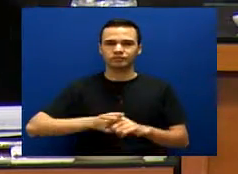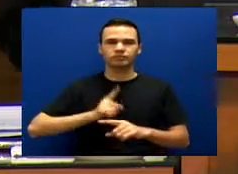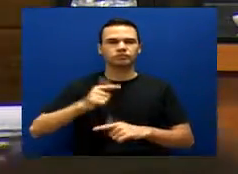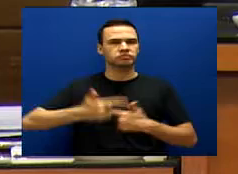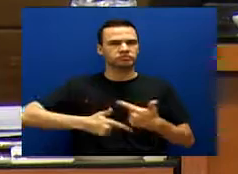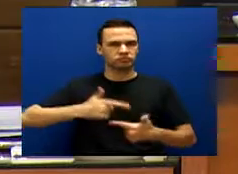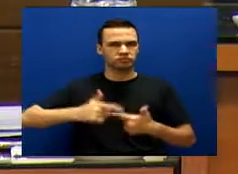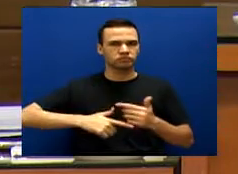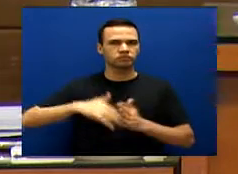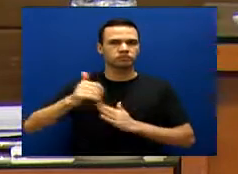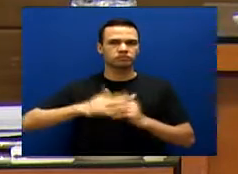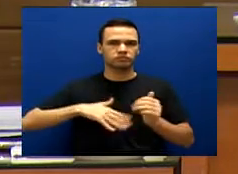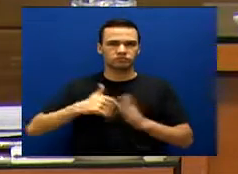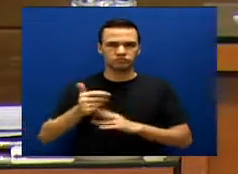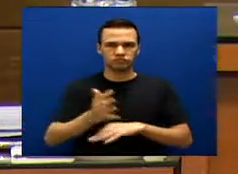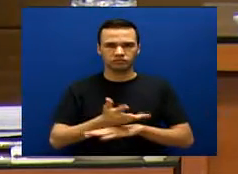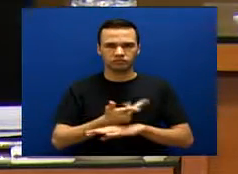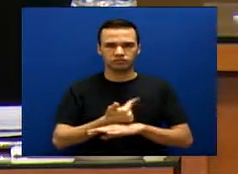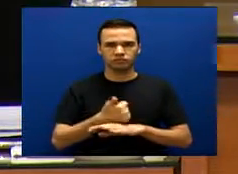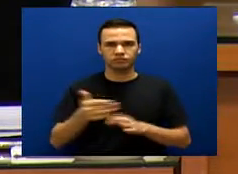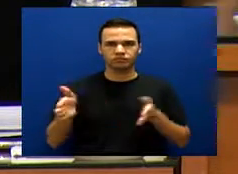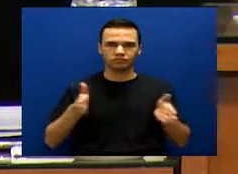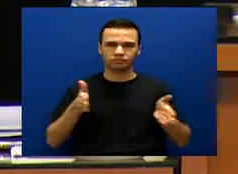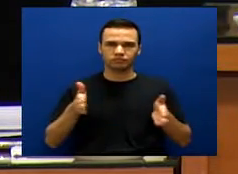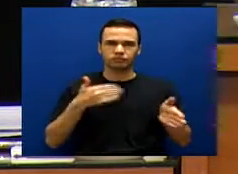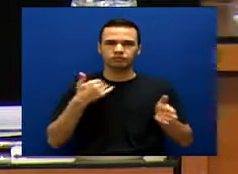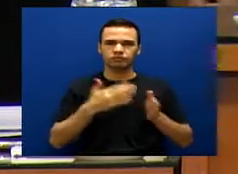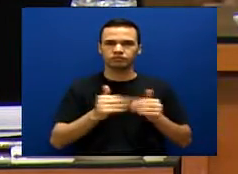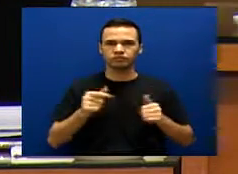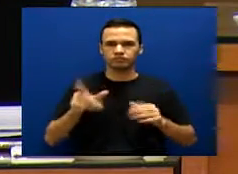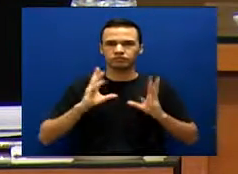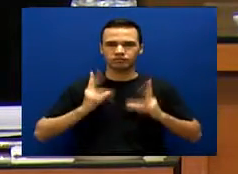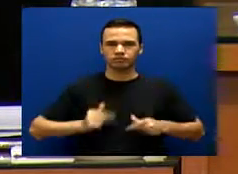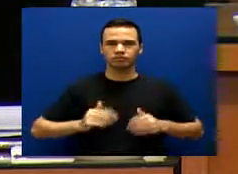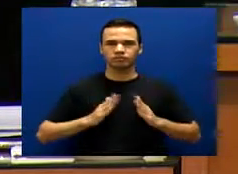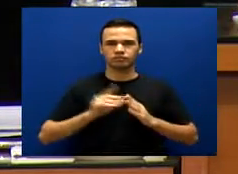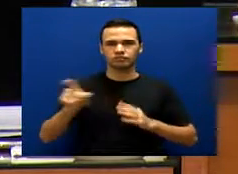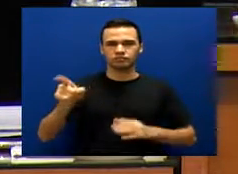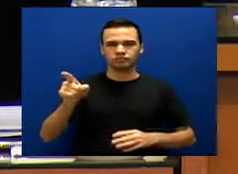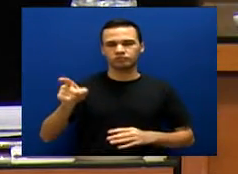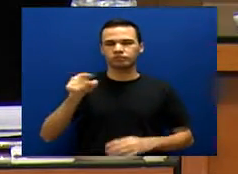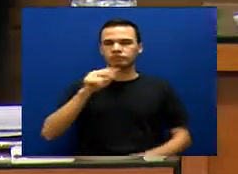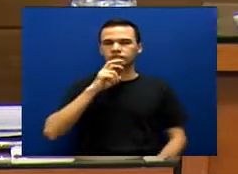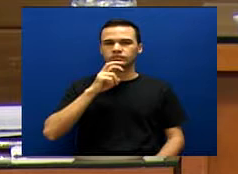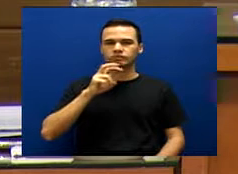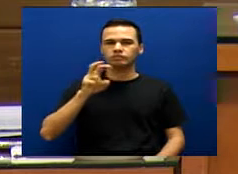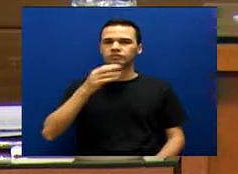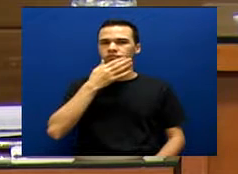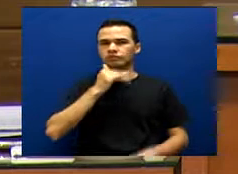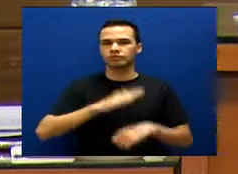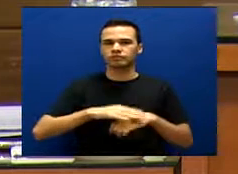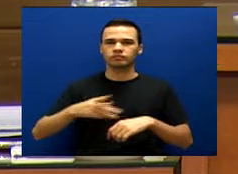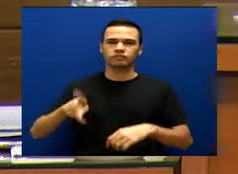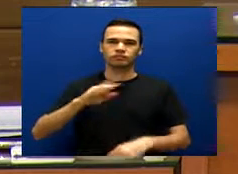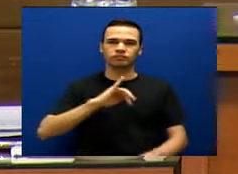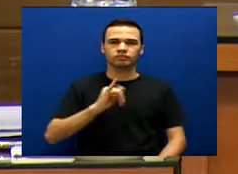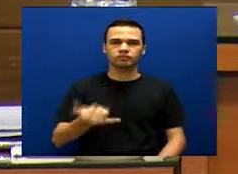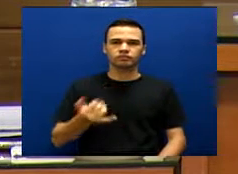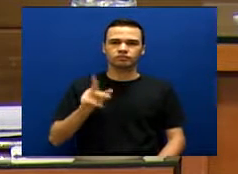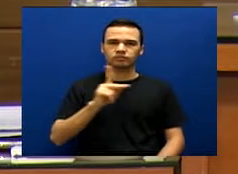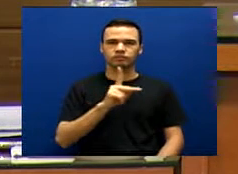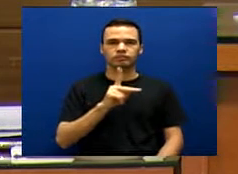exemplar trabalho e dedicação durante o período de requisição da Santa Casa de Sorocaba. Votos, vereador JP